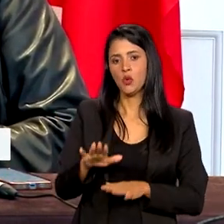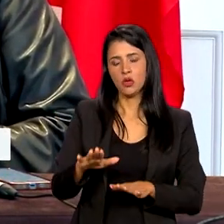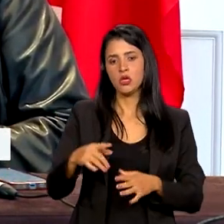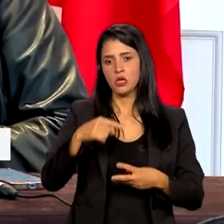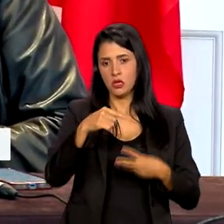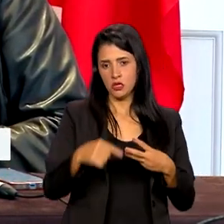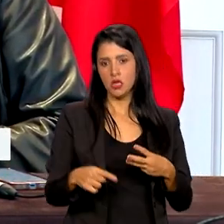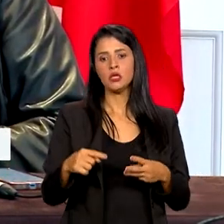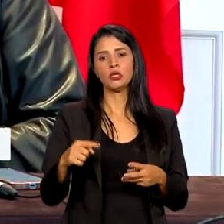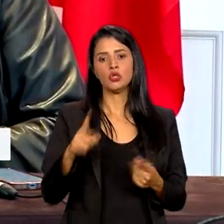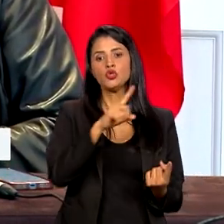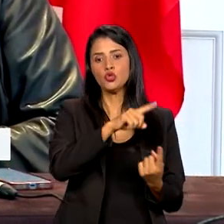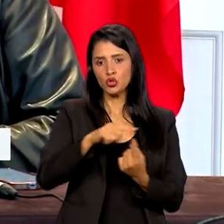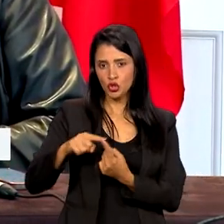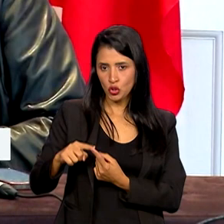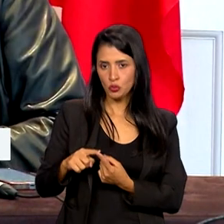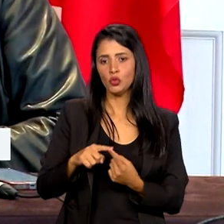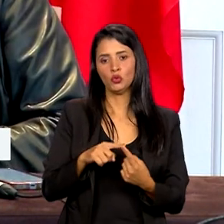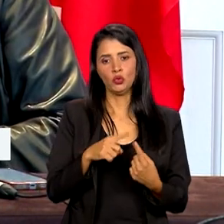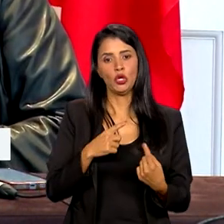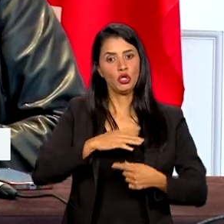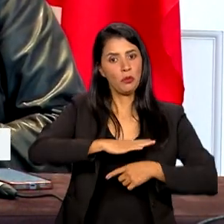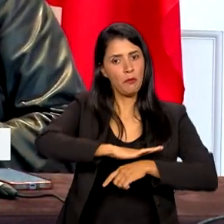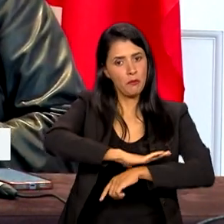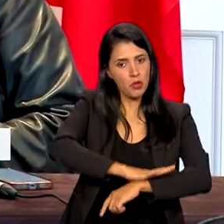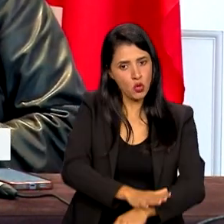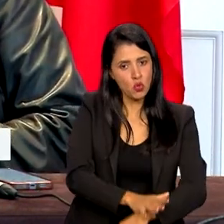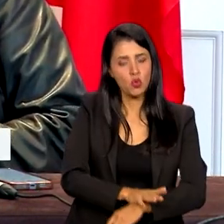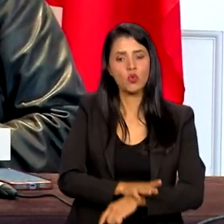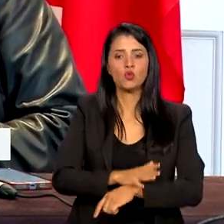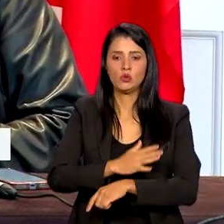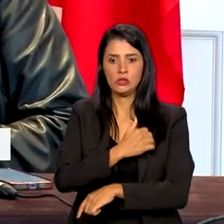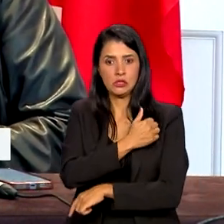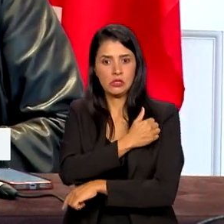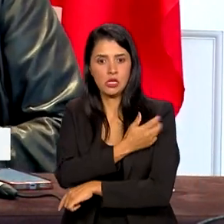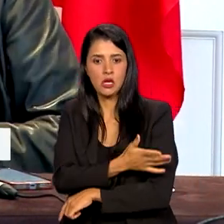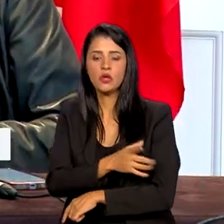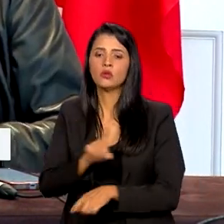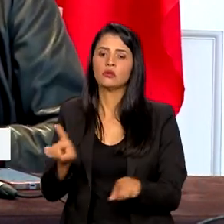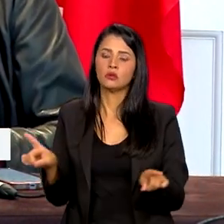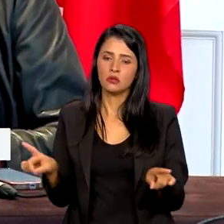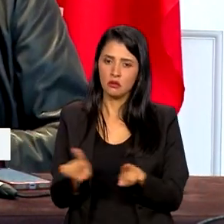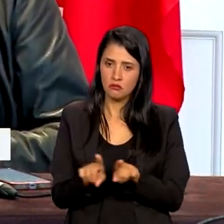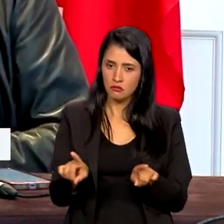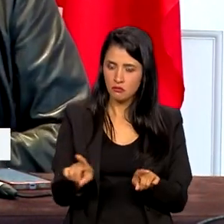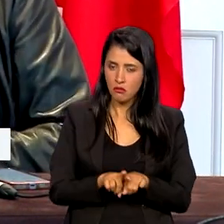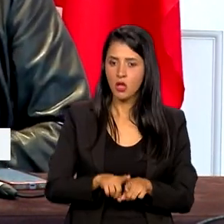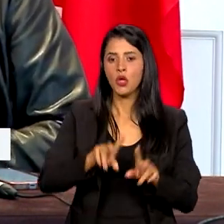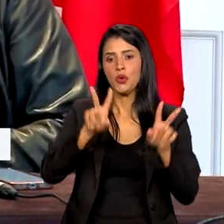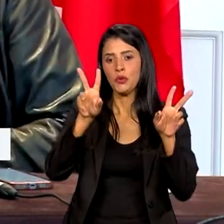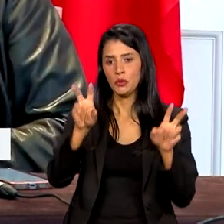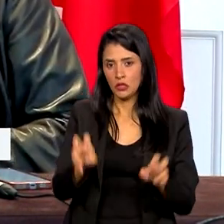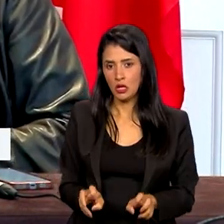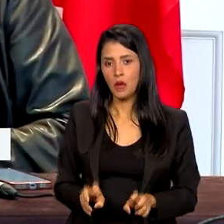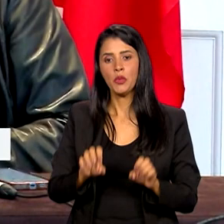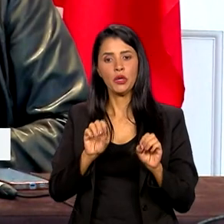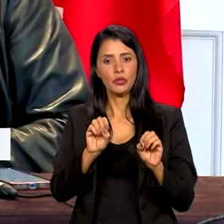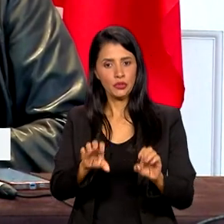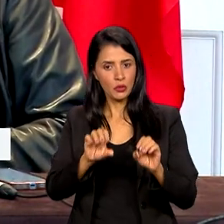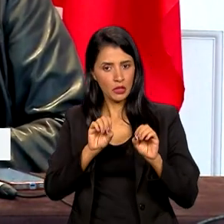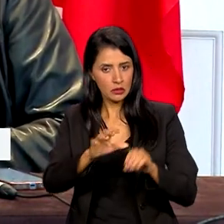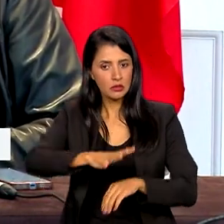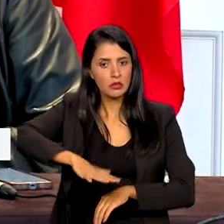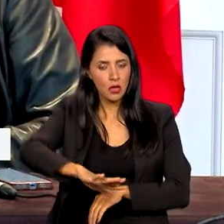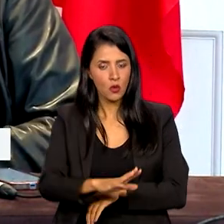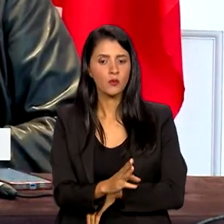de preconceito com migrantes. Uma coisa importante também são os temas educacionais, tanto do ensino médio quanto